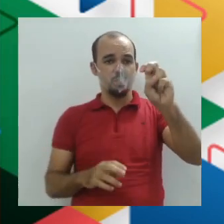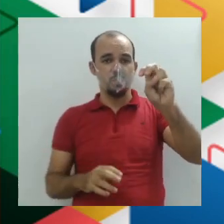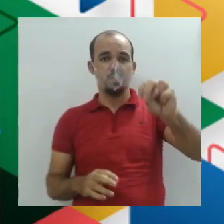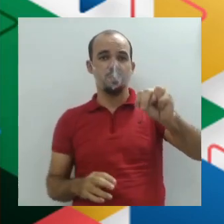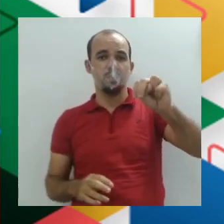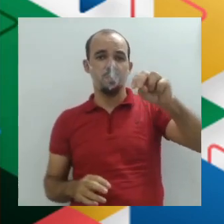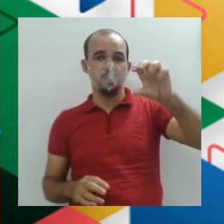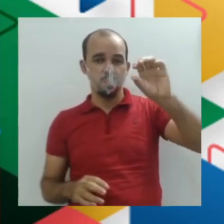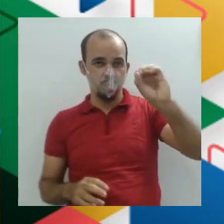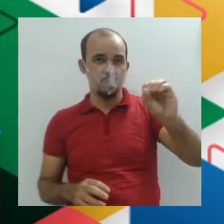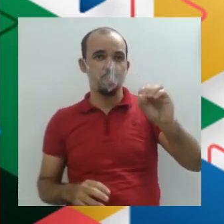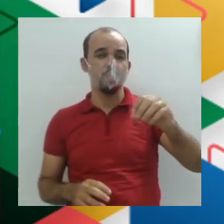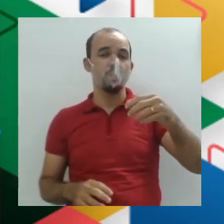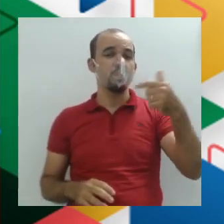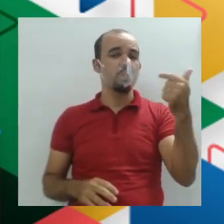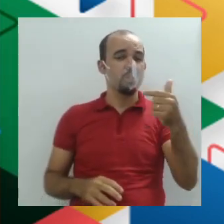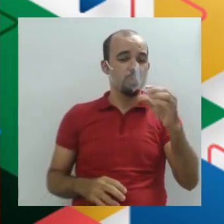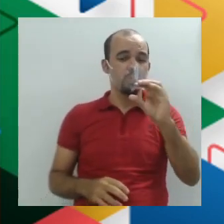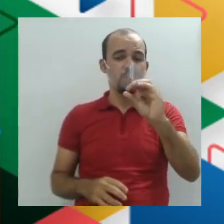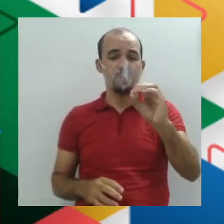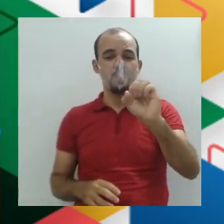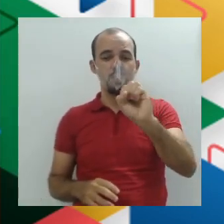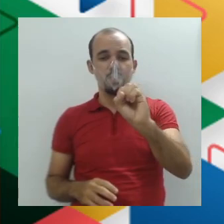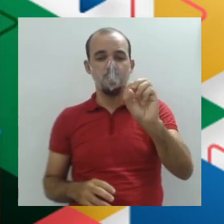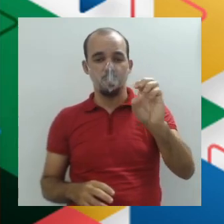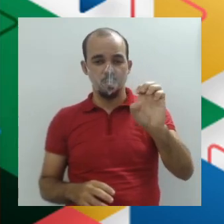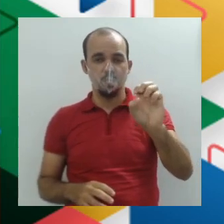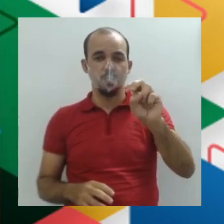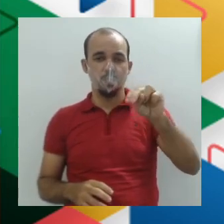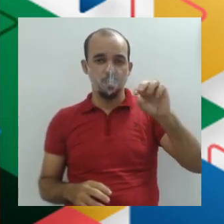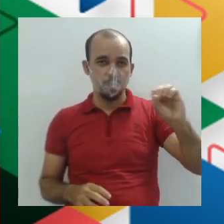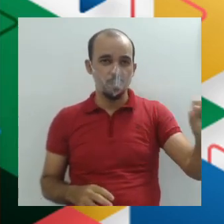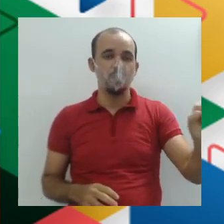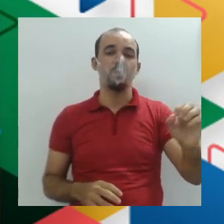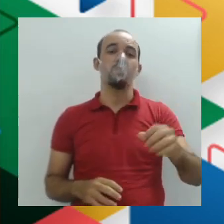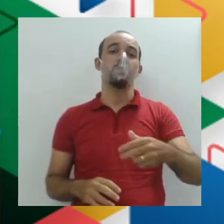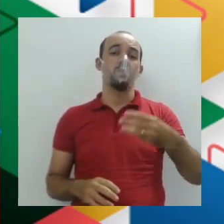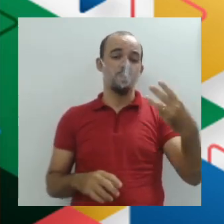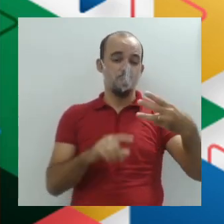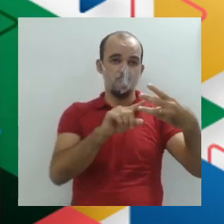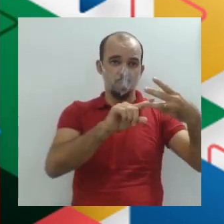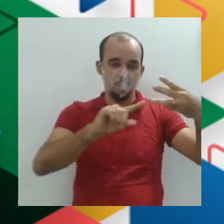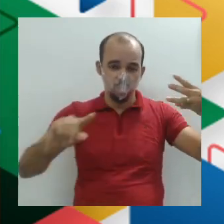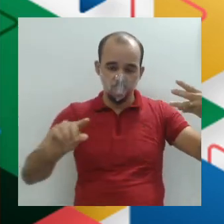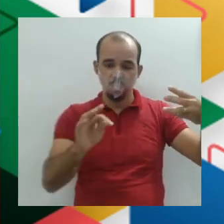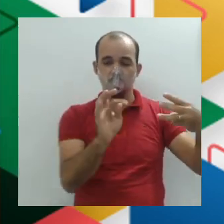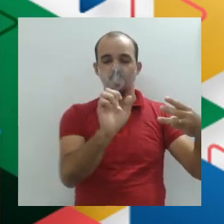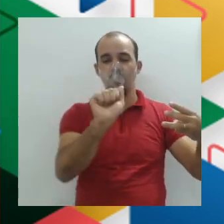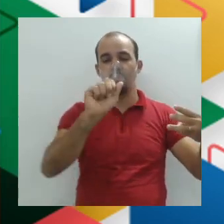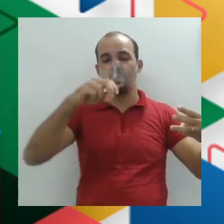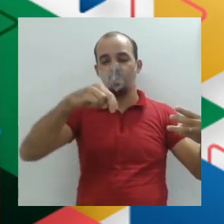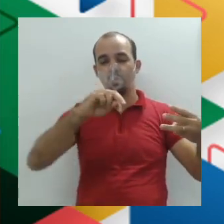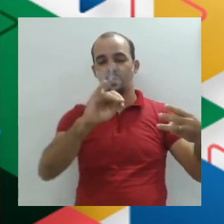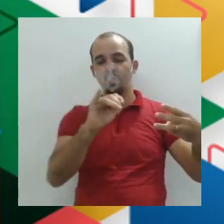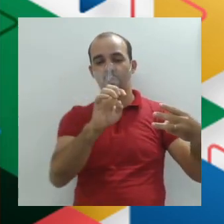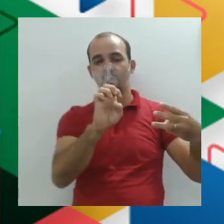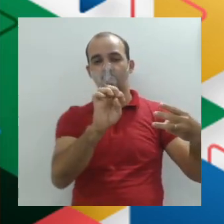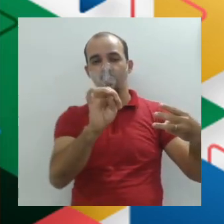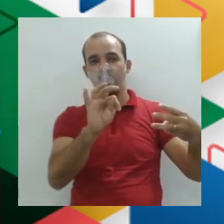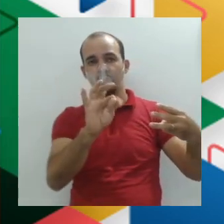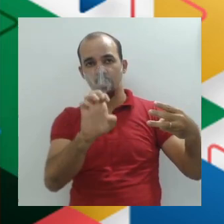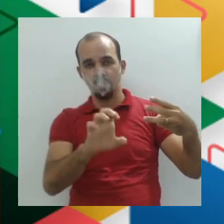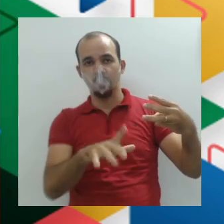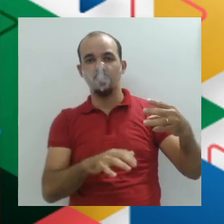importante apresentado aqui em várias questões. Olha, o seno de 30, você vem aqui, ó. Quando quiser calcular o seno de 30,